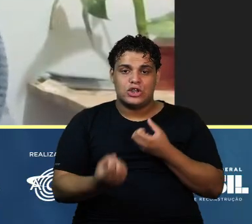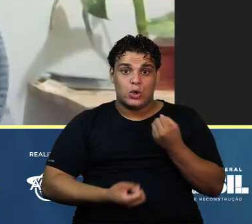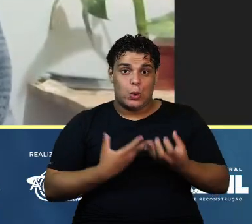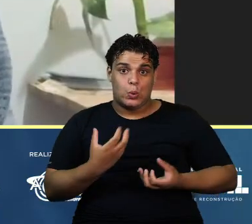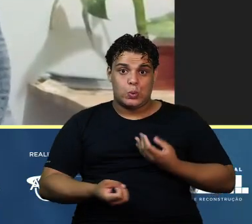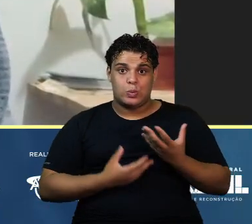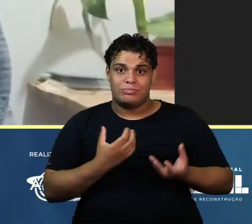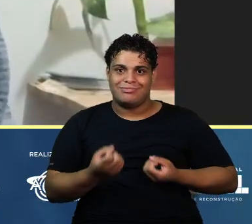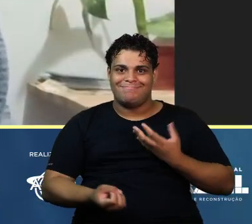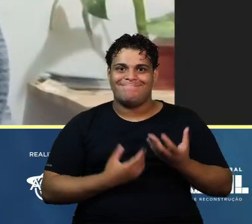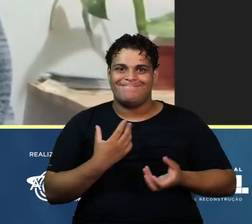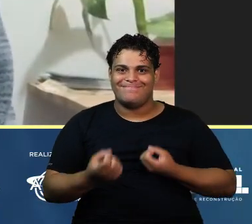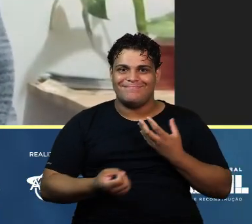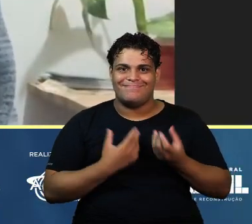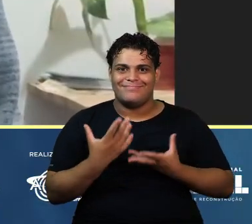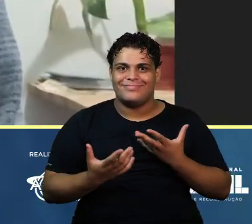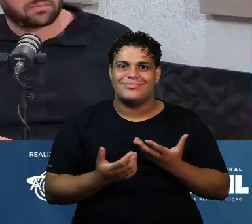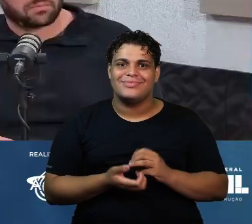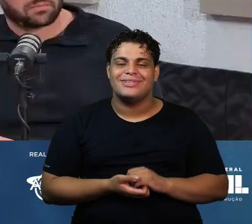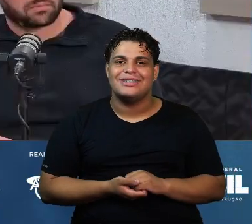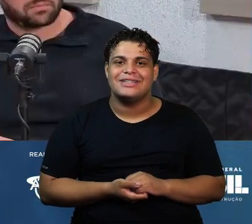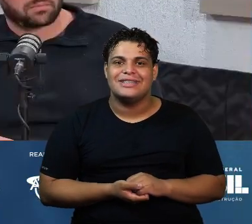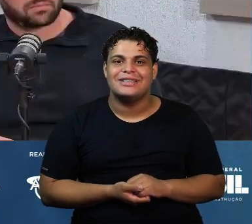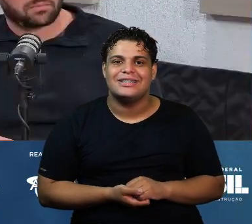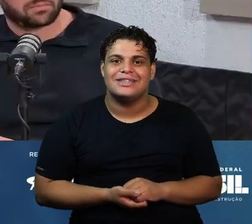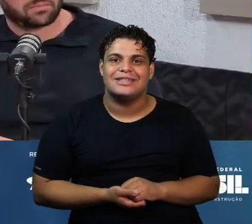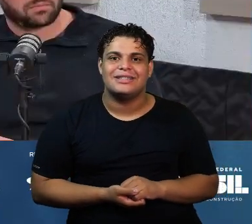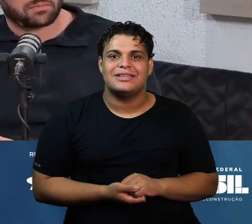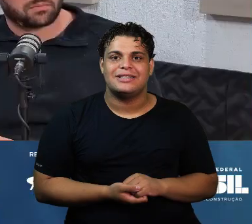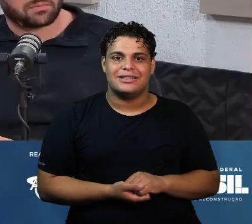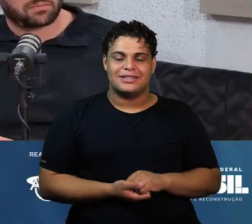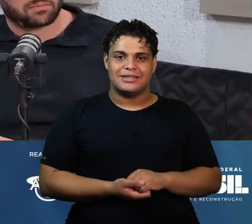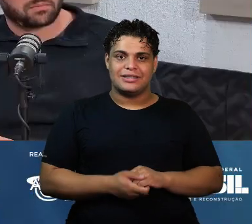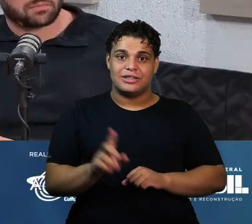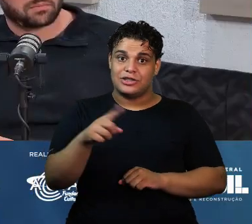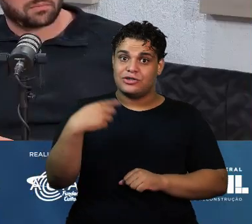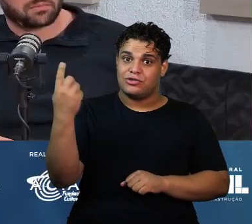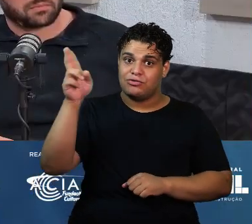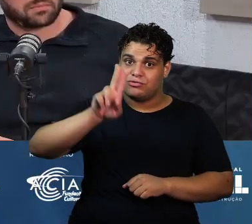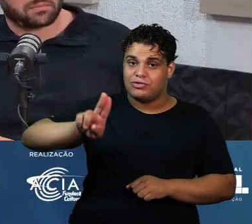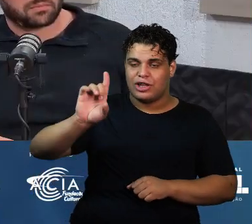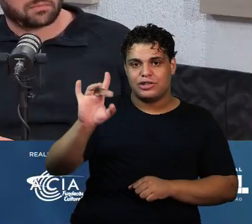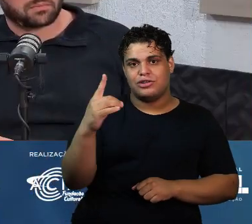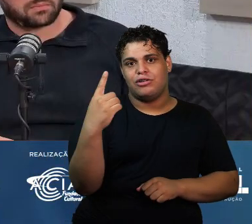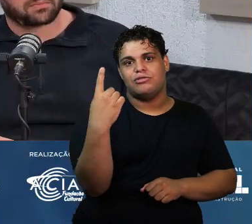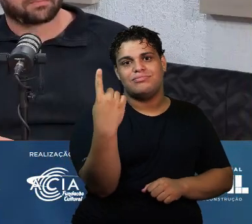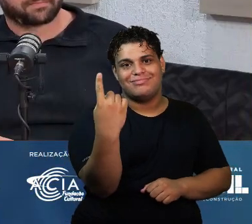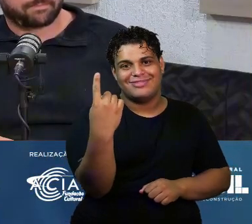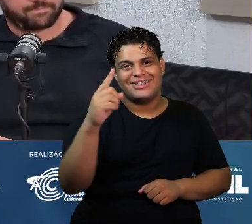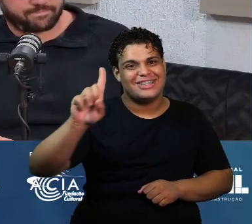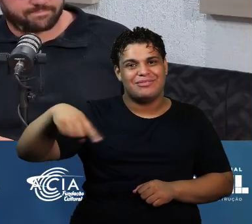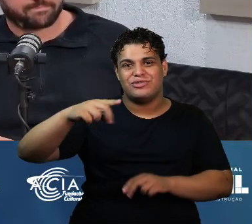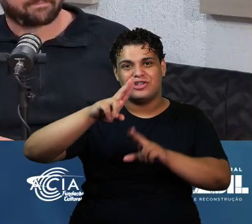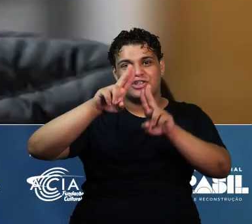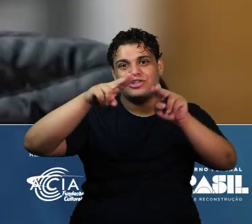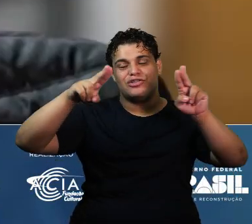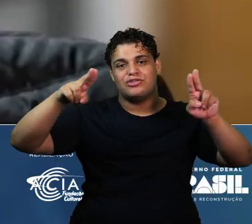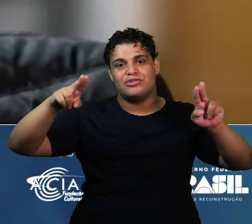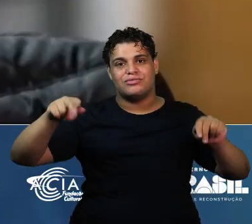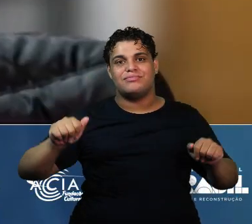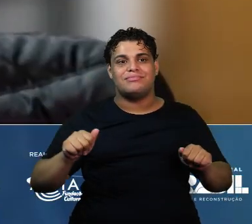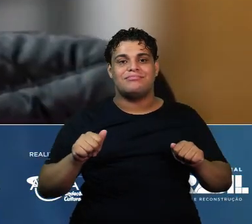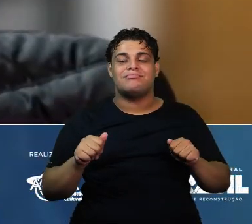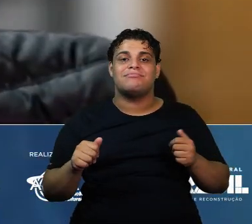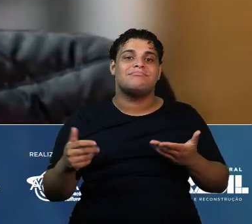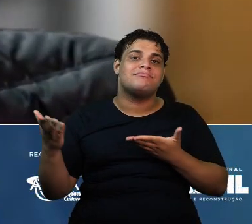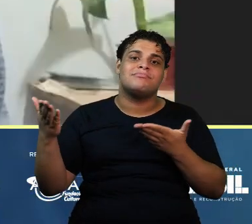a todo momento a gente está consumindo coisas que a gente nem vai precisar. A gente vai usar uma única vez e depois nunca mais. E aí eu